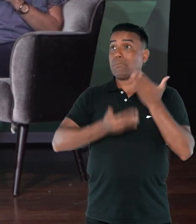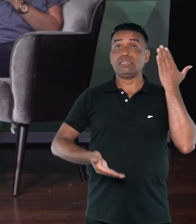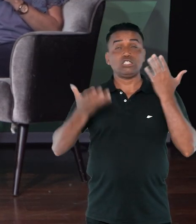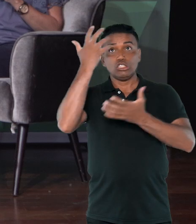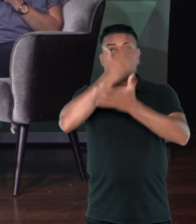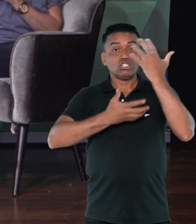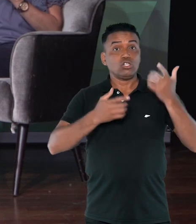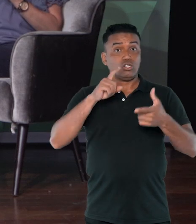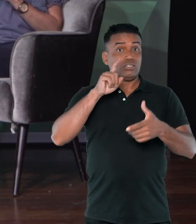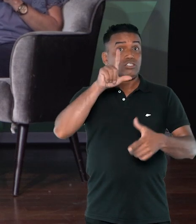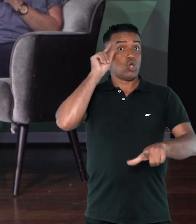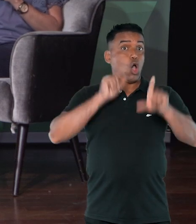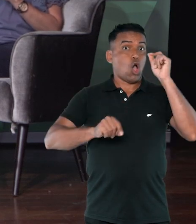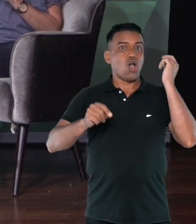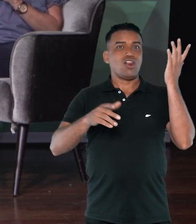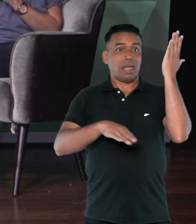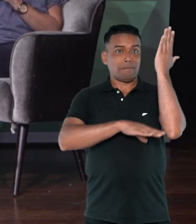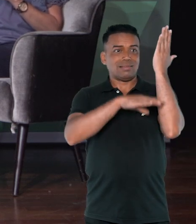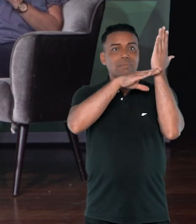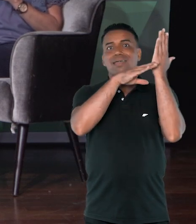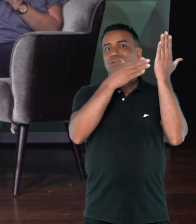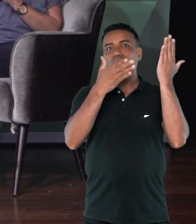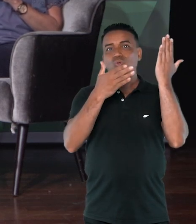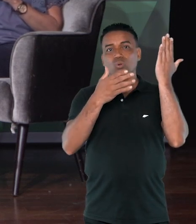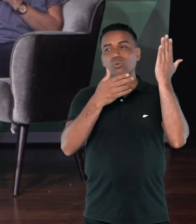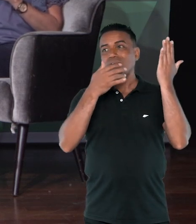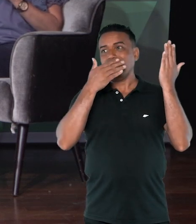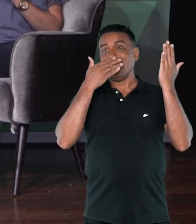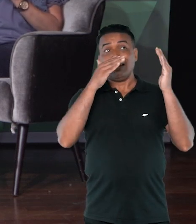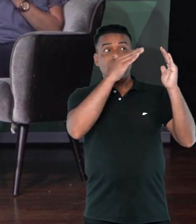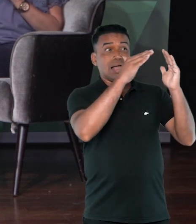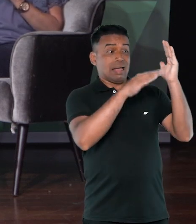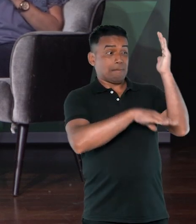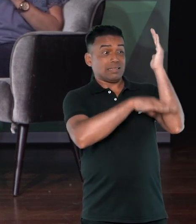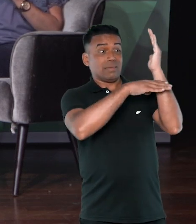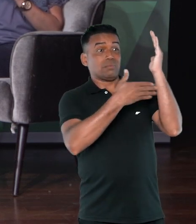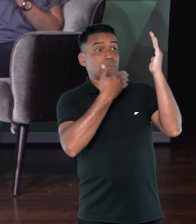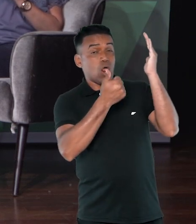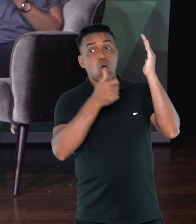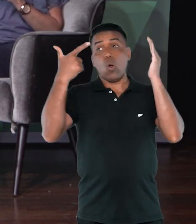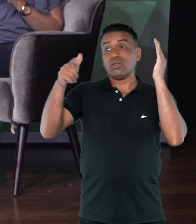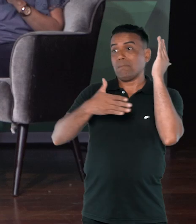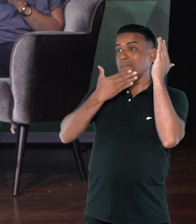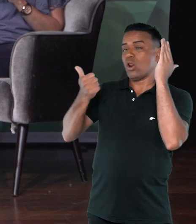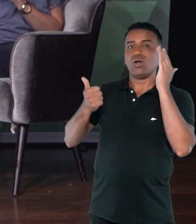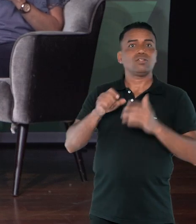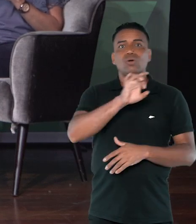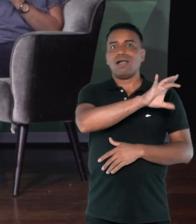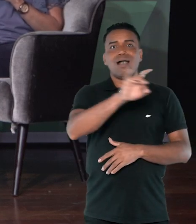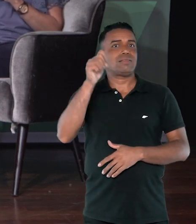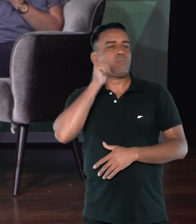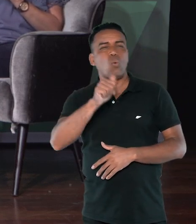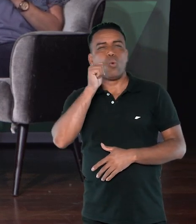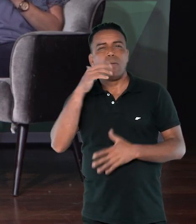Se joga na pista, né? Você está precisando viver isso. Mas depois de um tempo ele já chegou falando, nossa, cansei